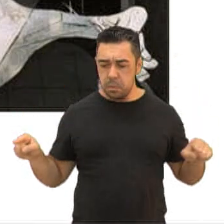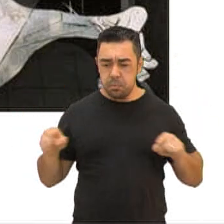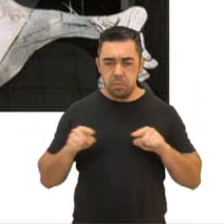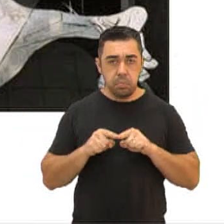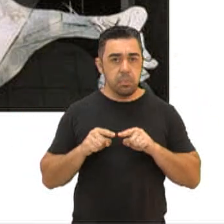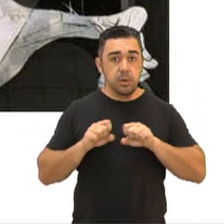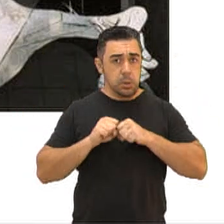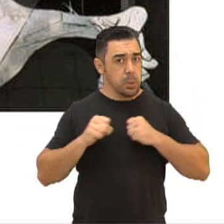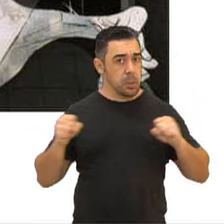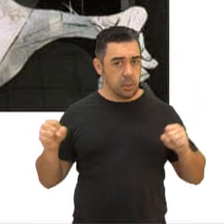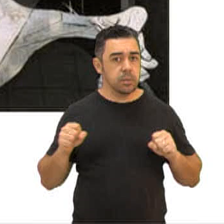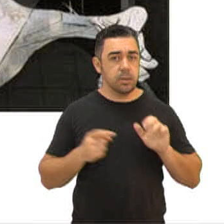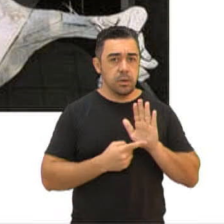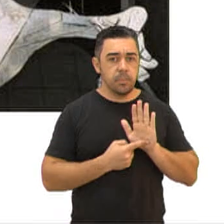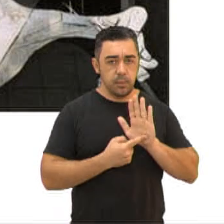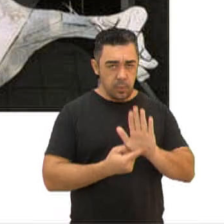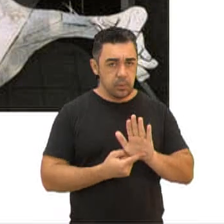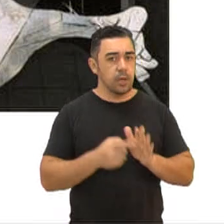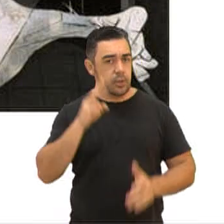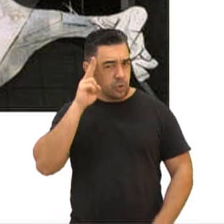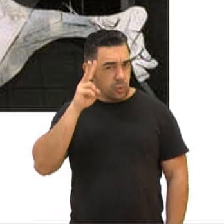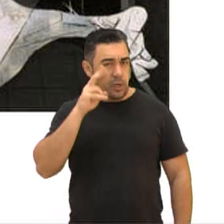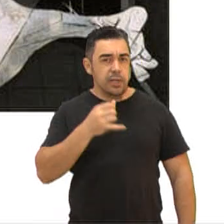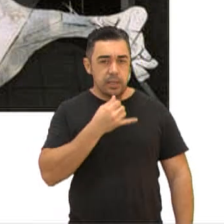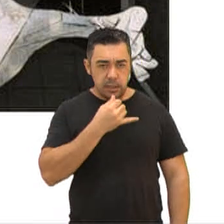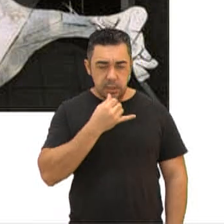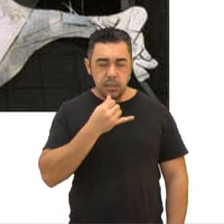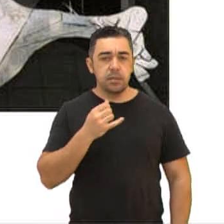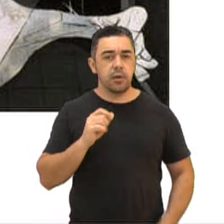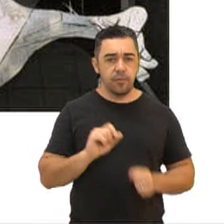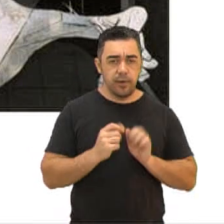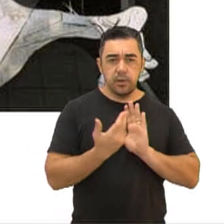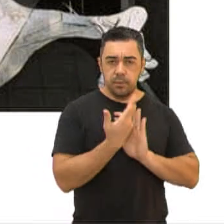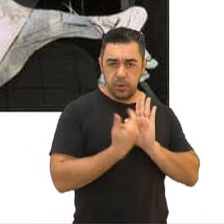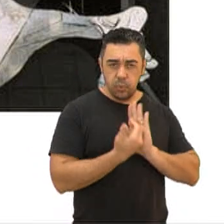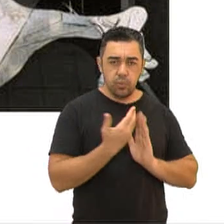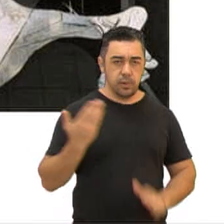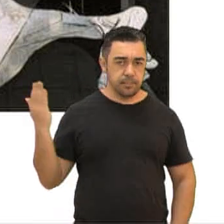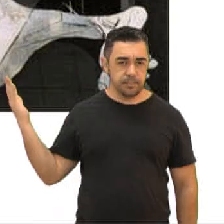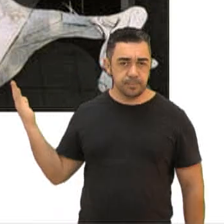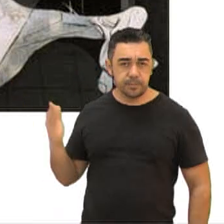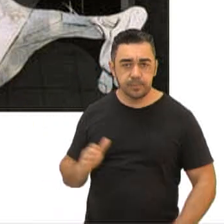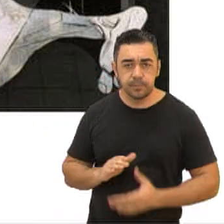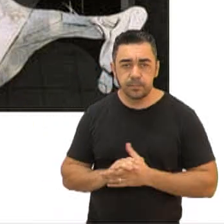coisa, uma história bem triste que ele retratou no quadro dele.